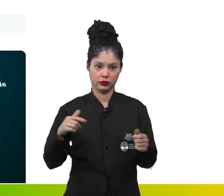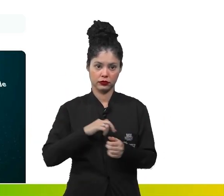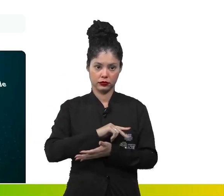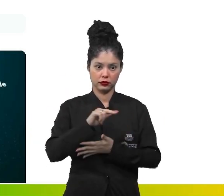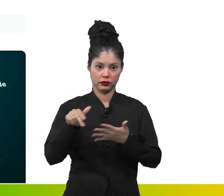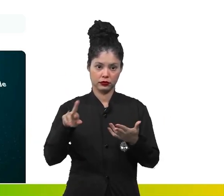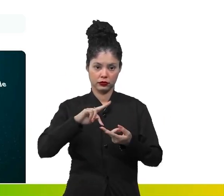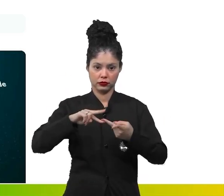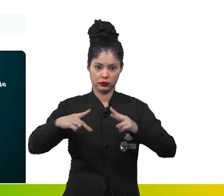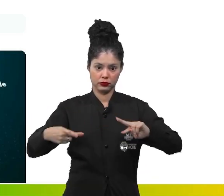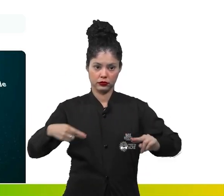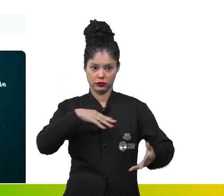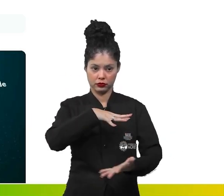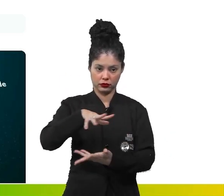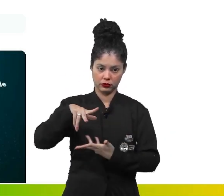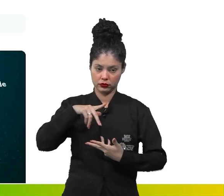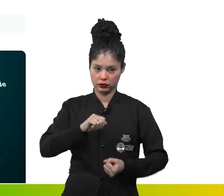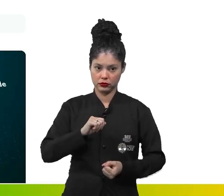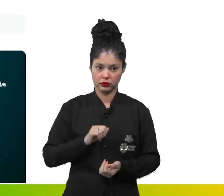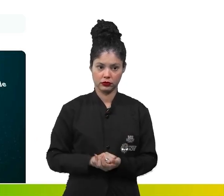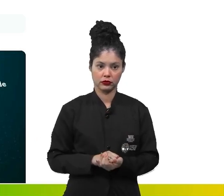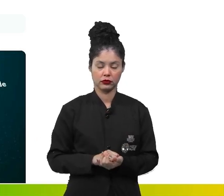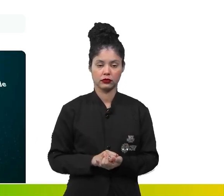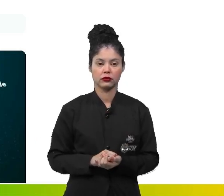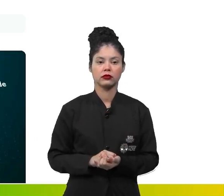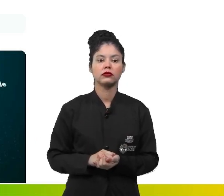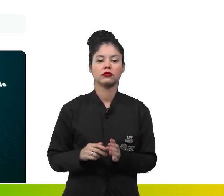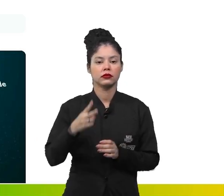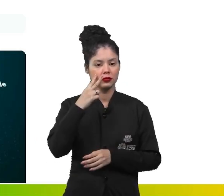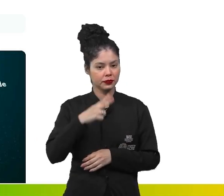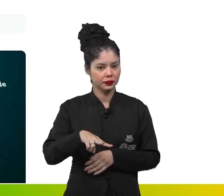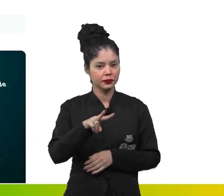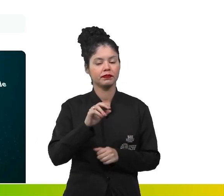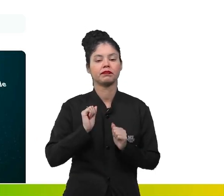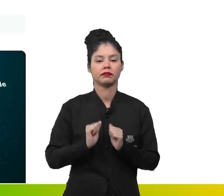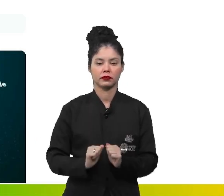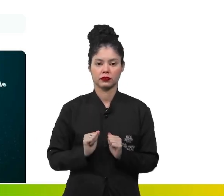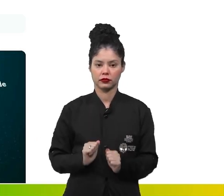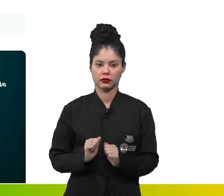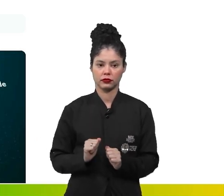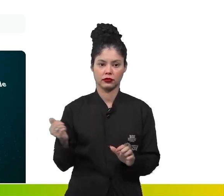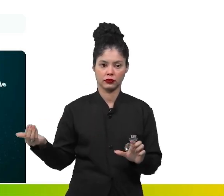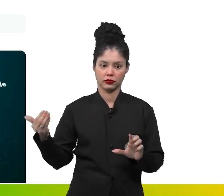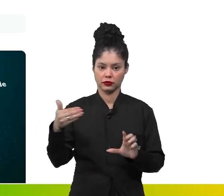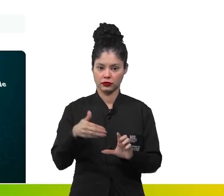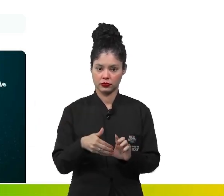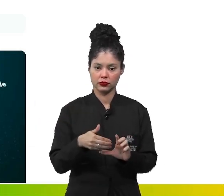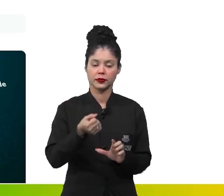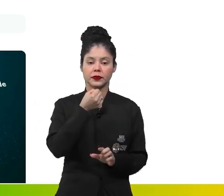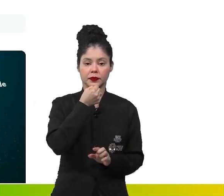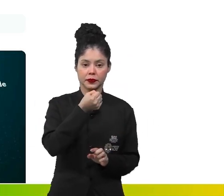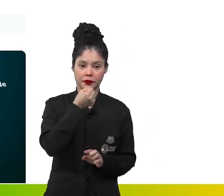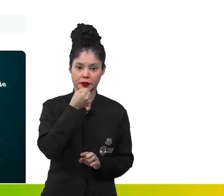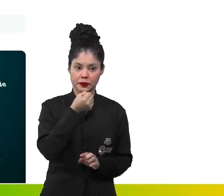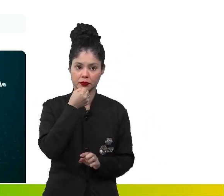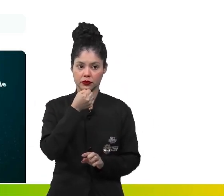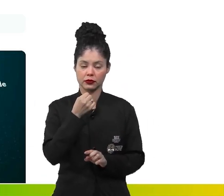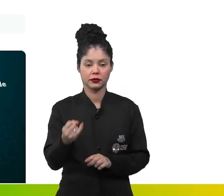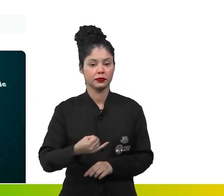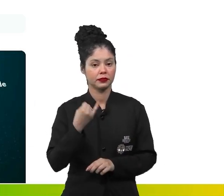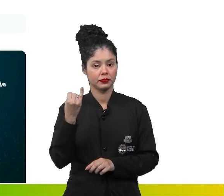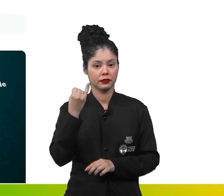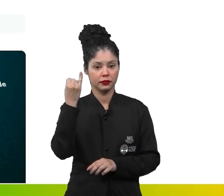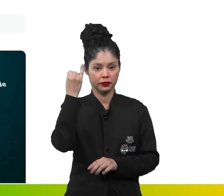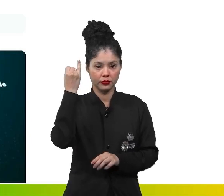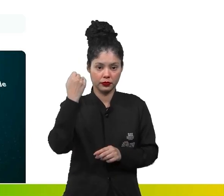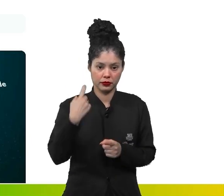maior diversidade genética do mundo. Depois vocês podem estar acessando essa reportagem e ela é muito